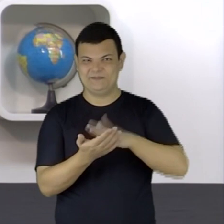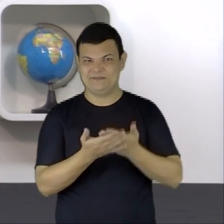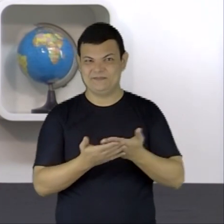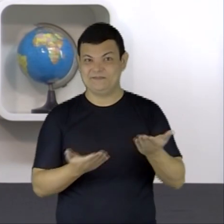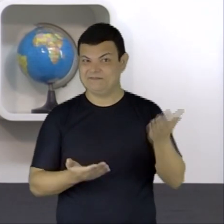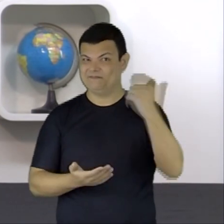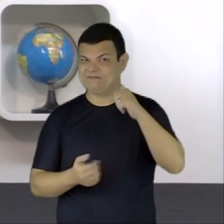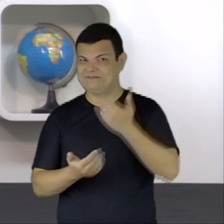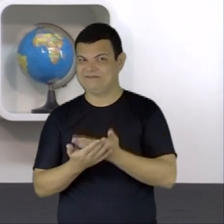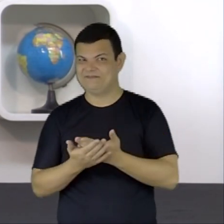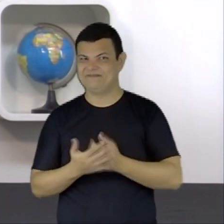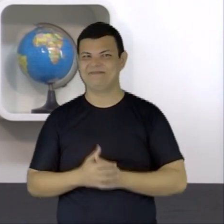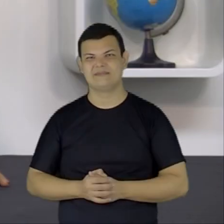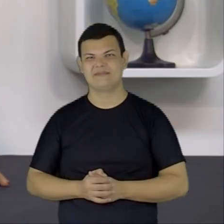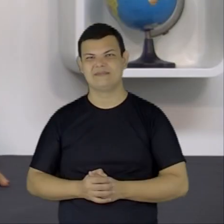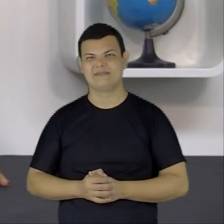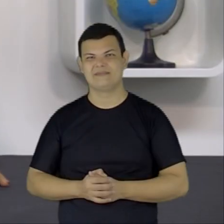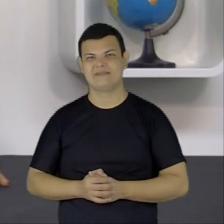estudar?